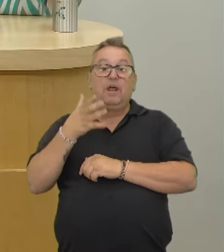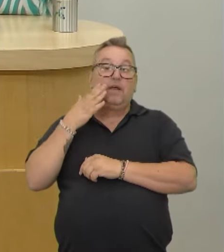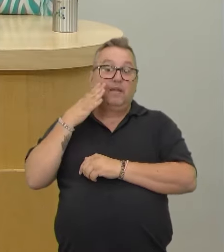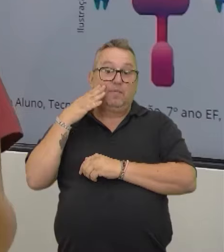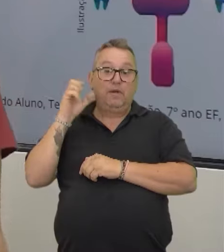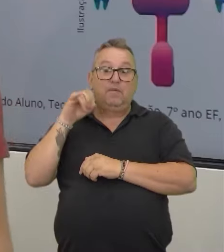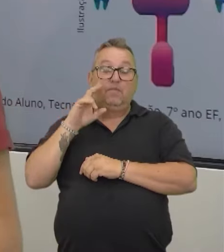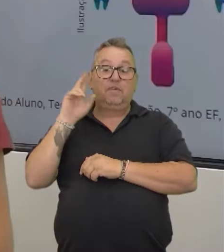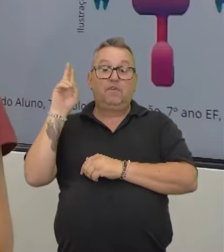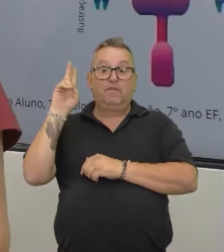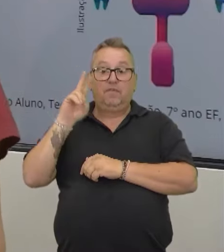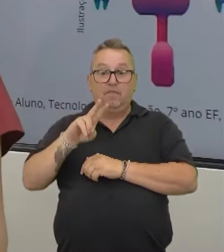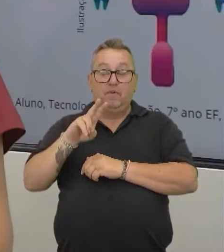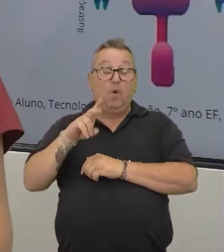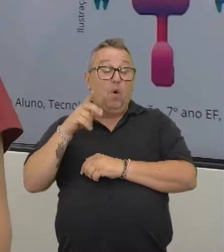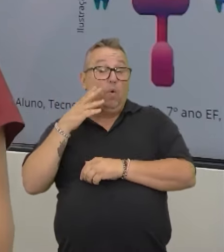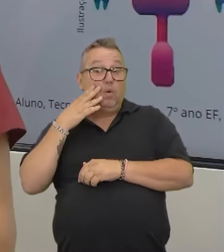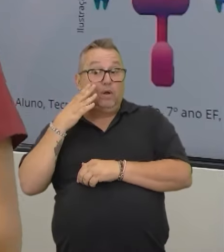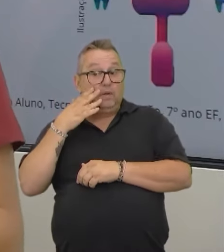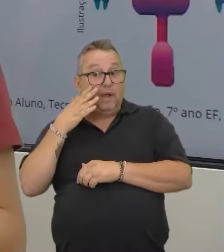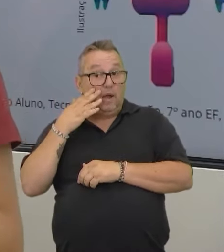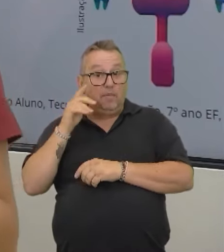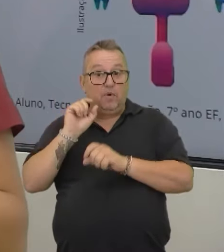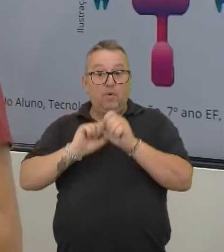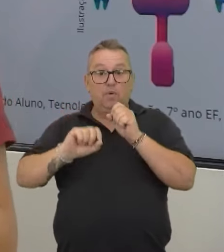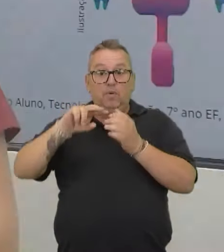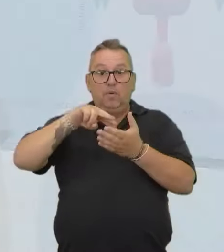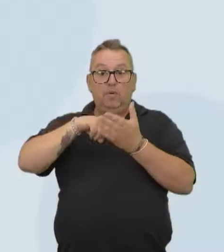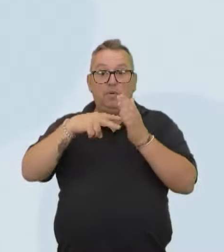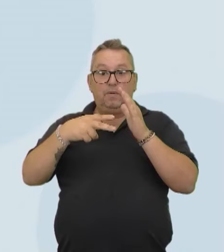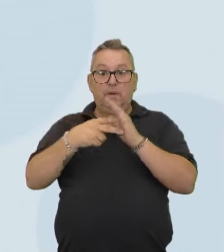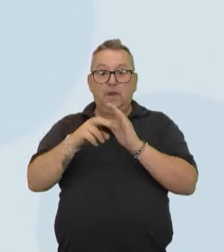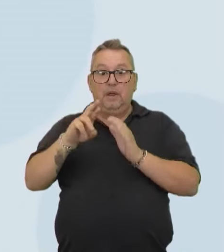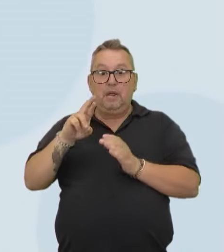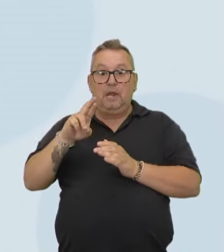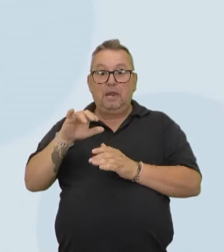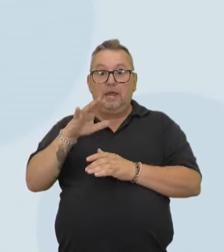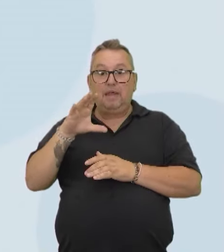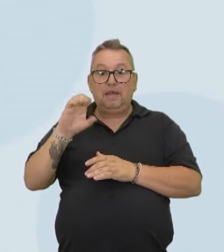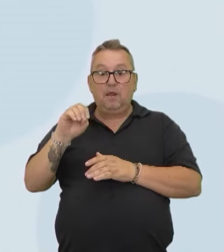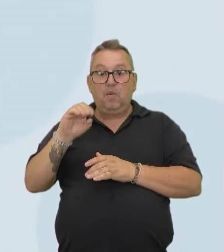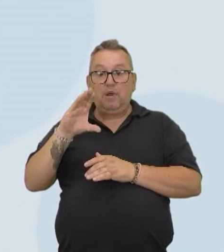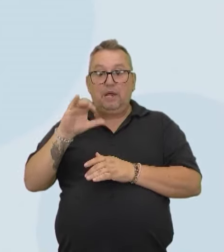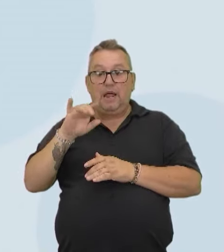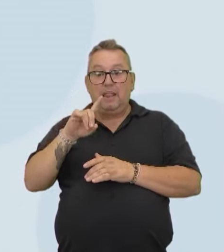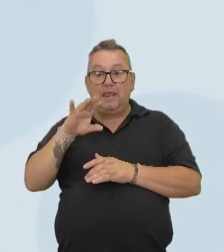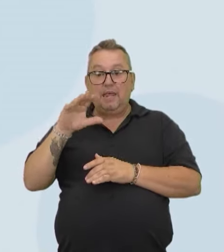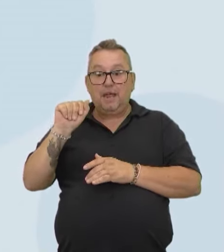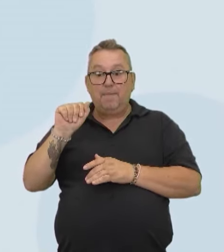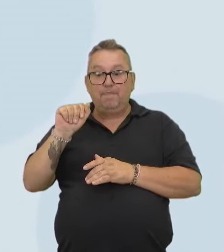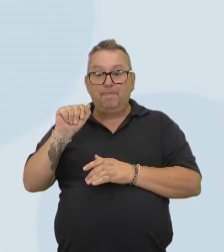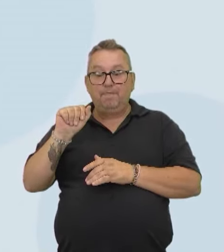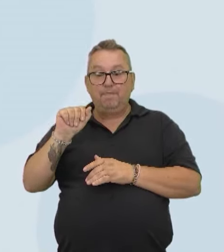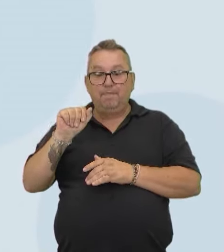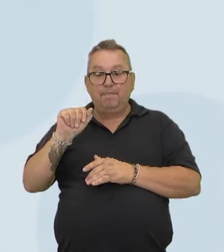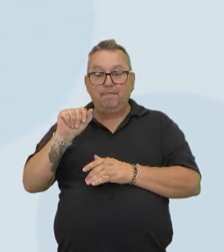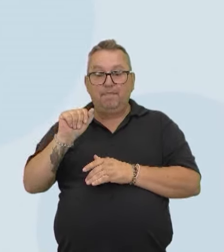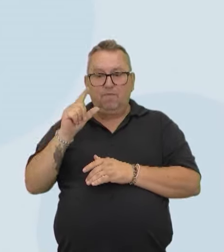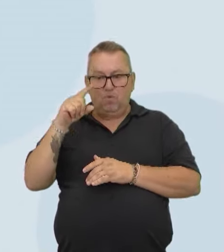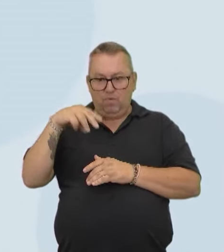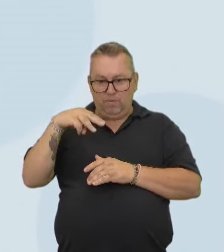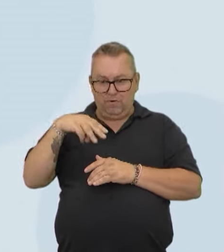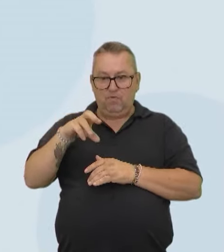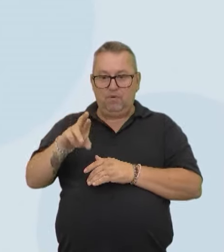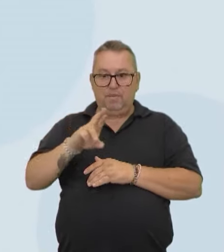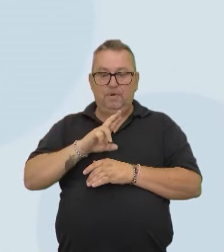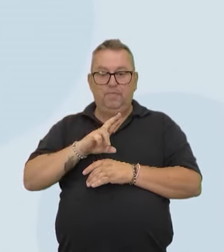se vocês já ouviram falar ou sabem, né, o que são reações em cadeia, né? Será que dá um minutinho pra ele,